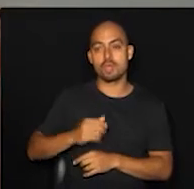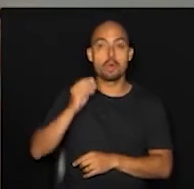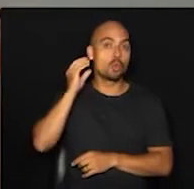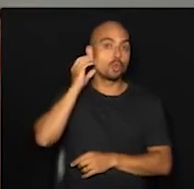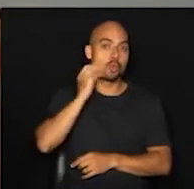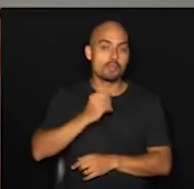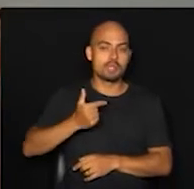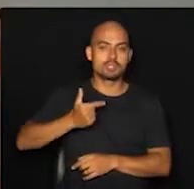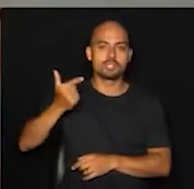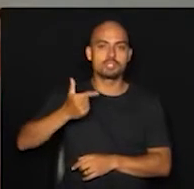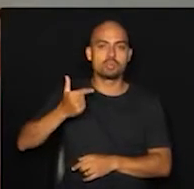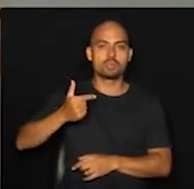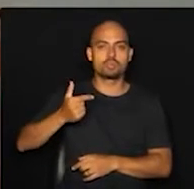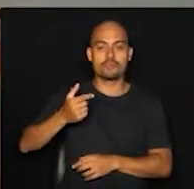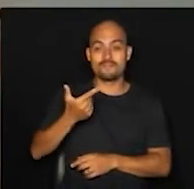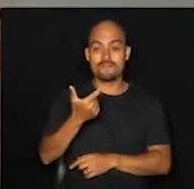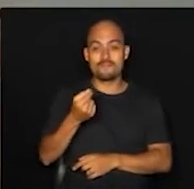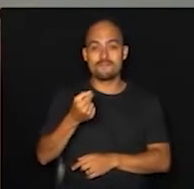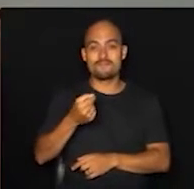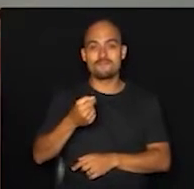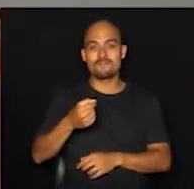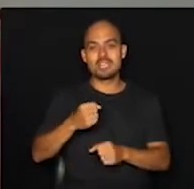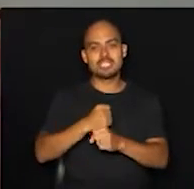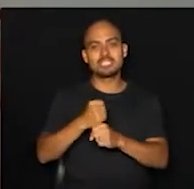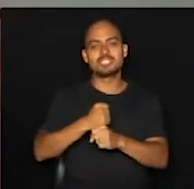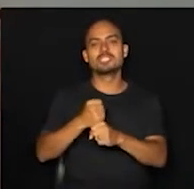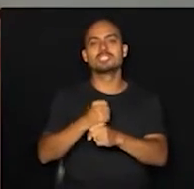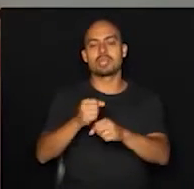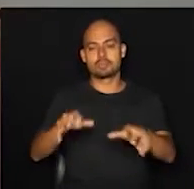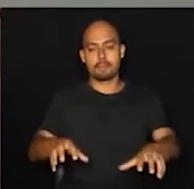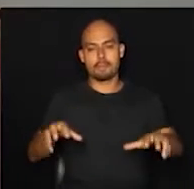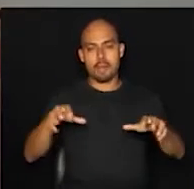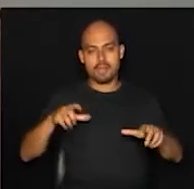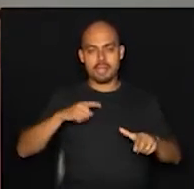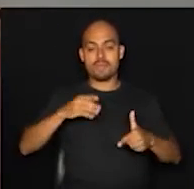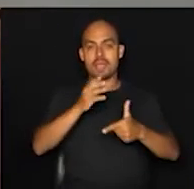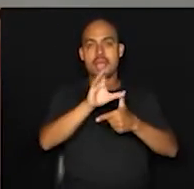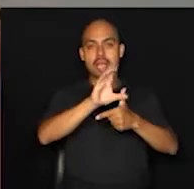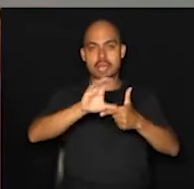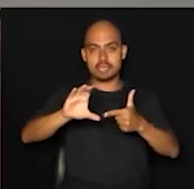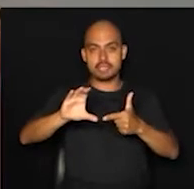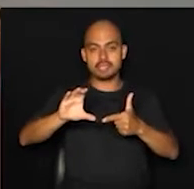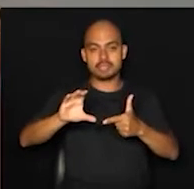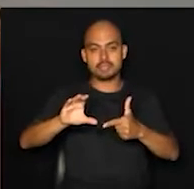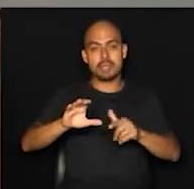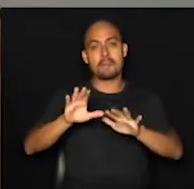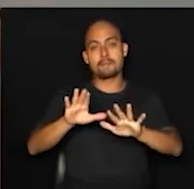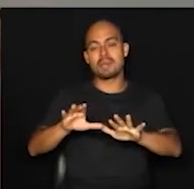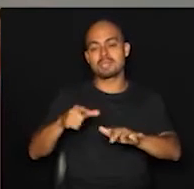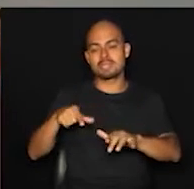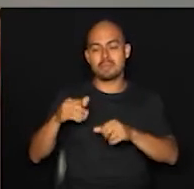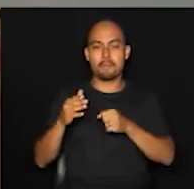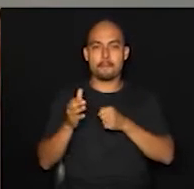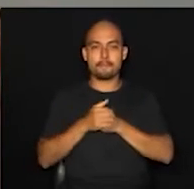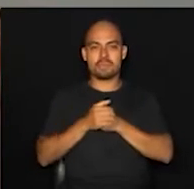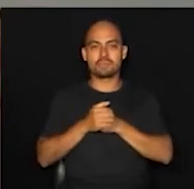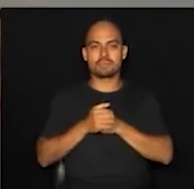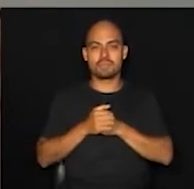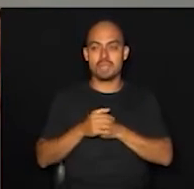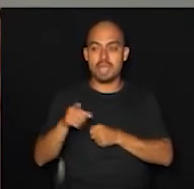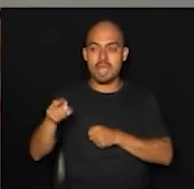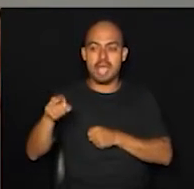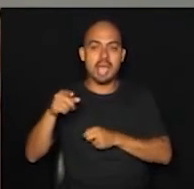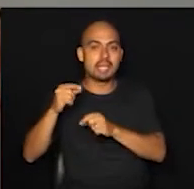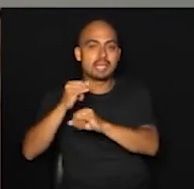foi justamente provocar uma crise, né? Mas que uma crise que seria contornada. O que ele não faz, a filha faz